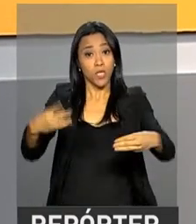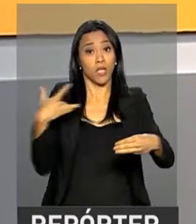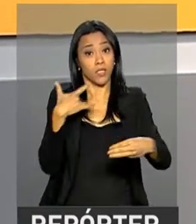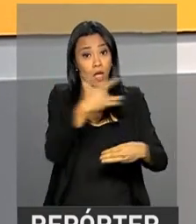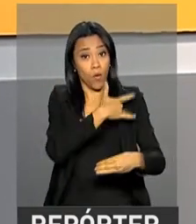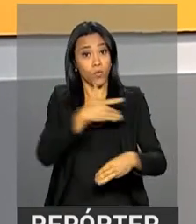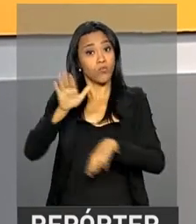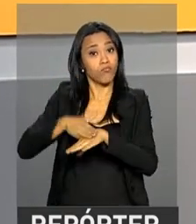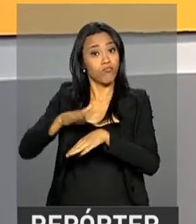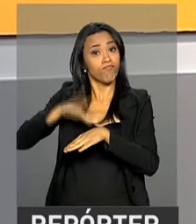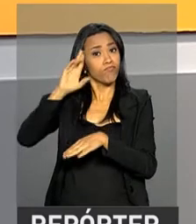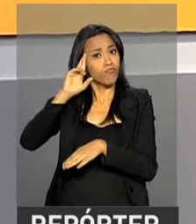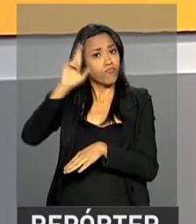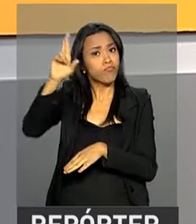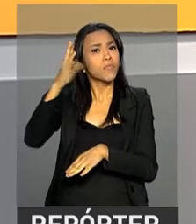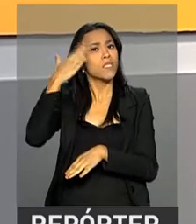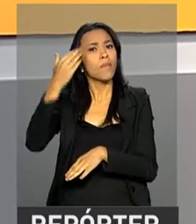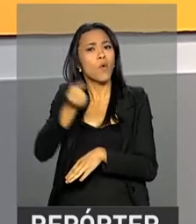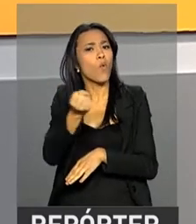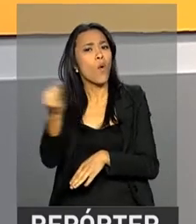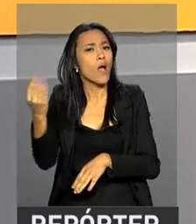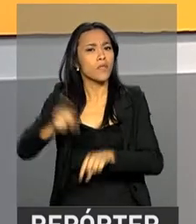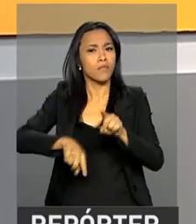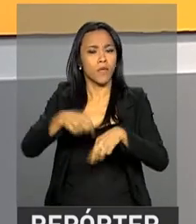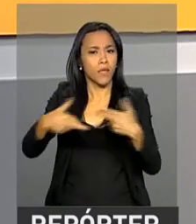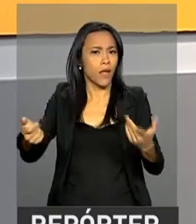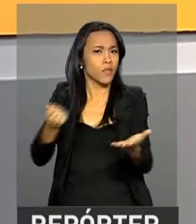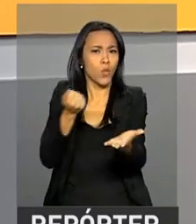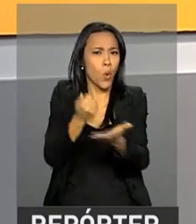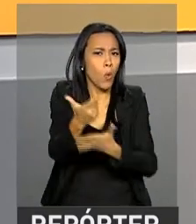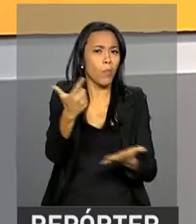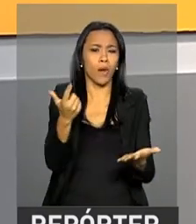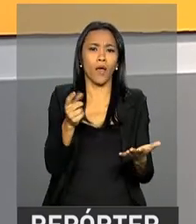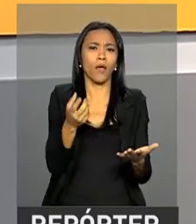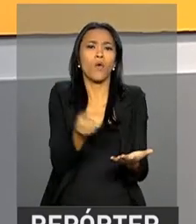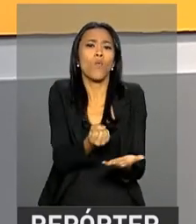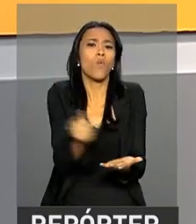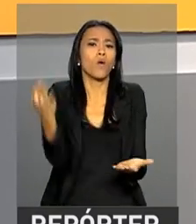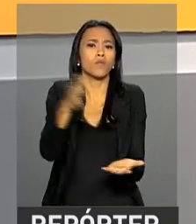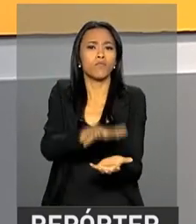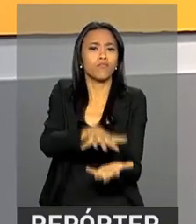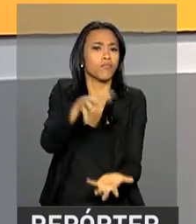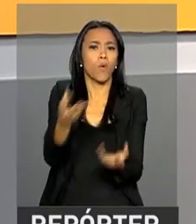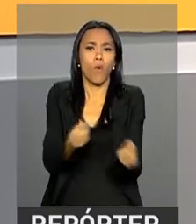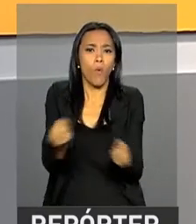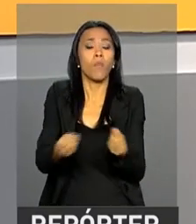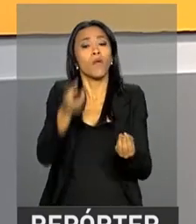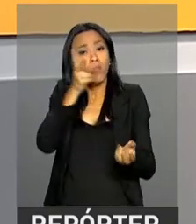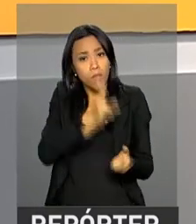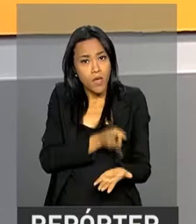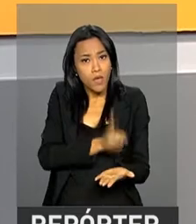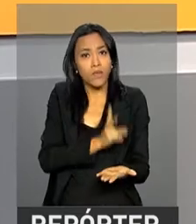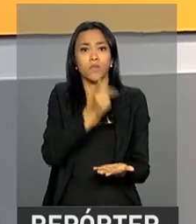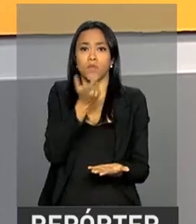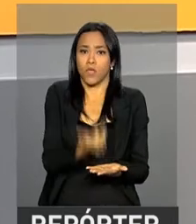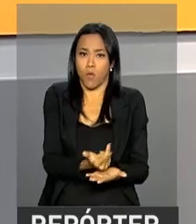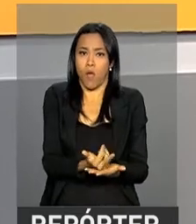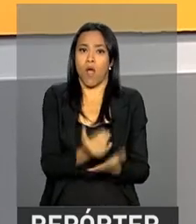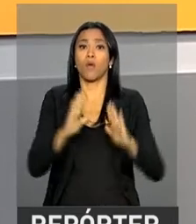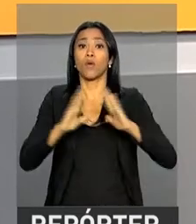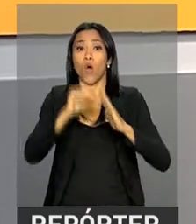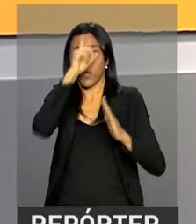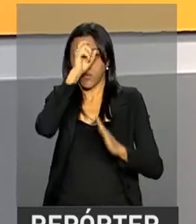definir quais equipamentos e materiais comprar assim como a quantidade o mesmo acontece em relação às unidades